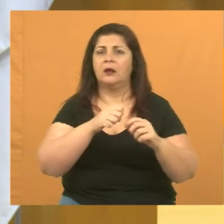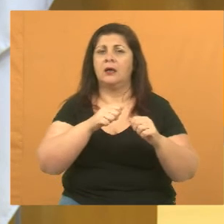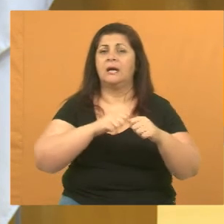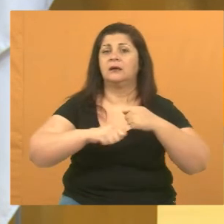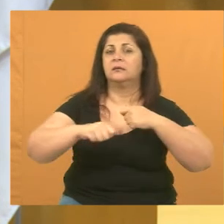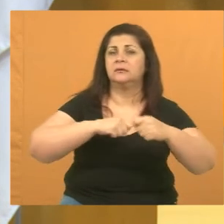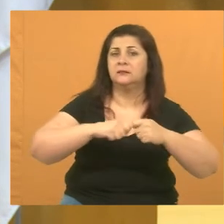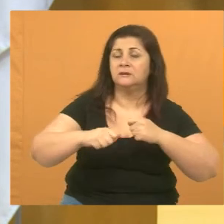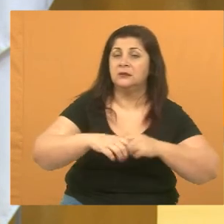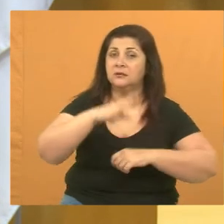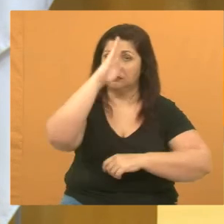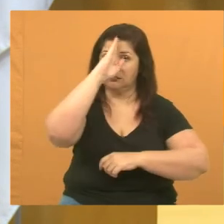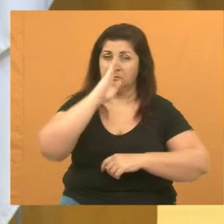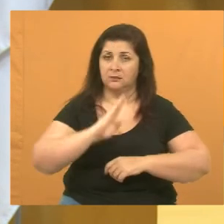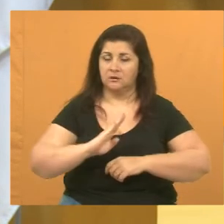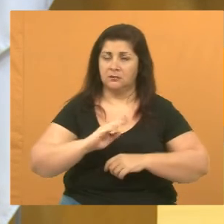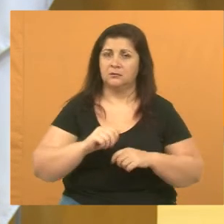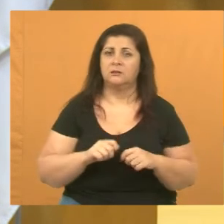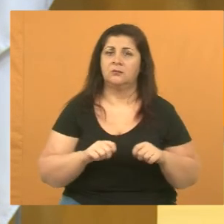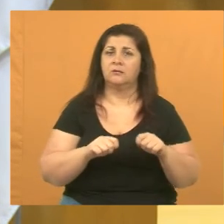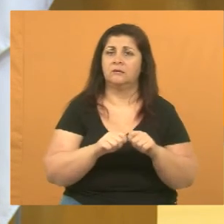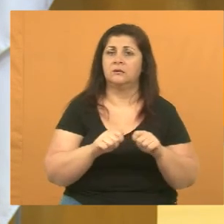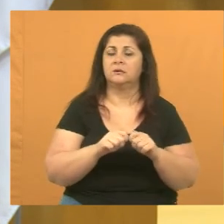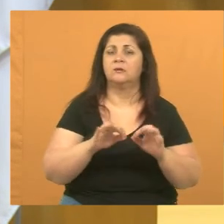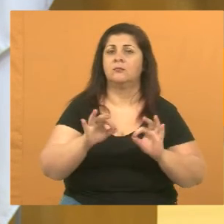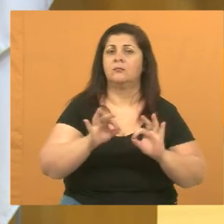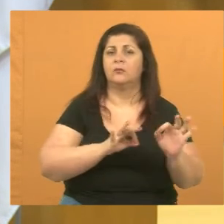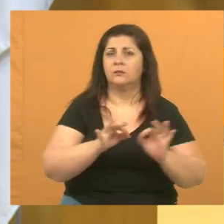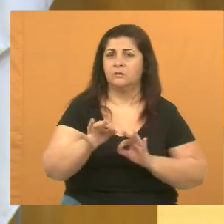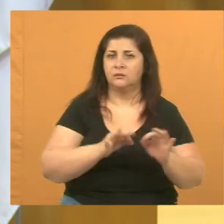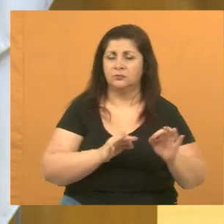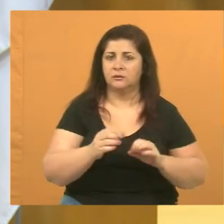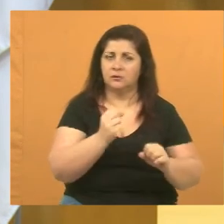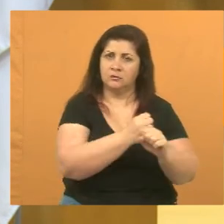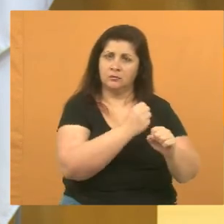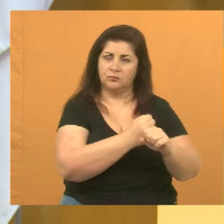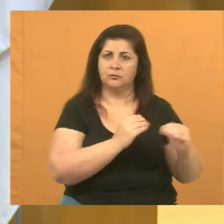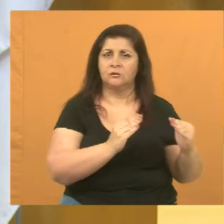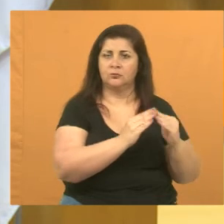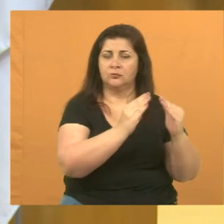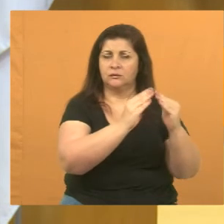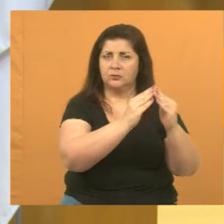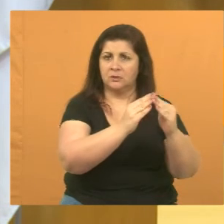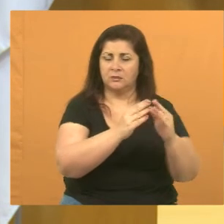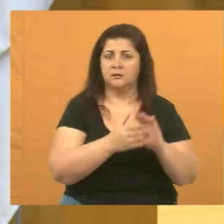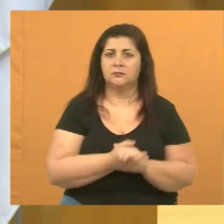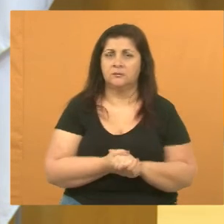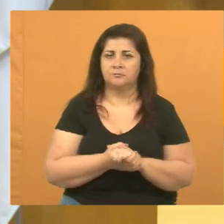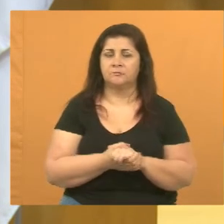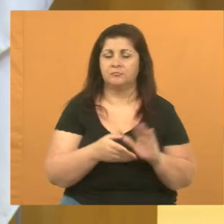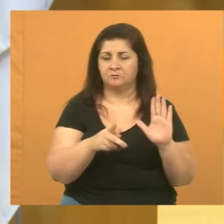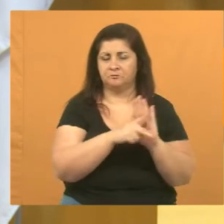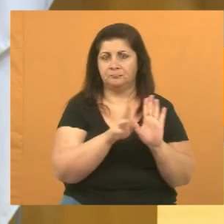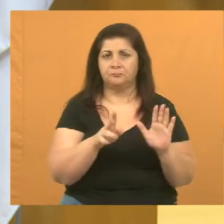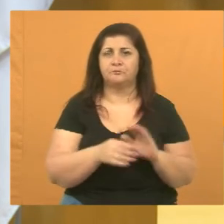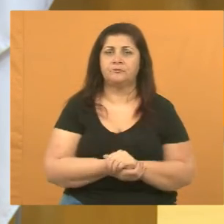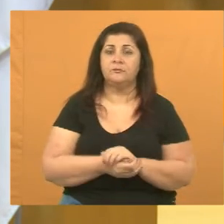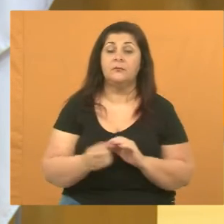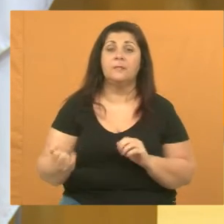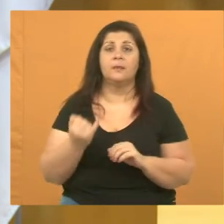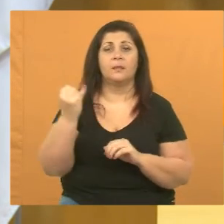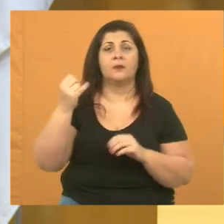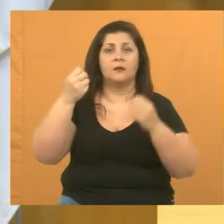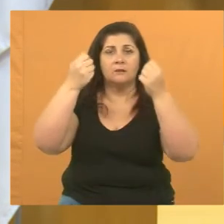e gratuita para o projeto e a construção de habitação de interesse social para a moradia própria. Importante